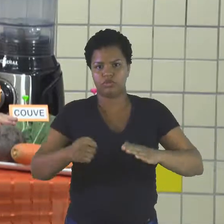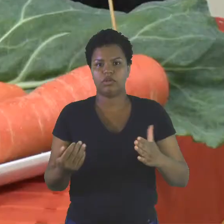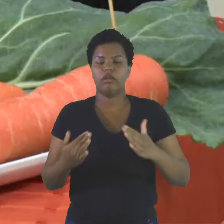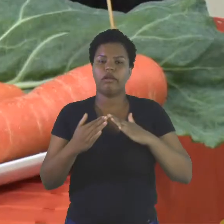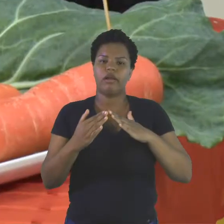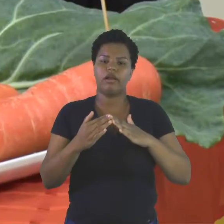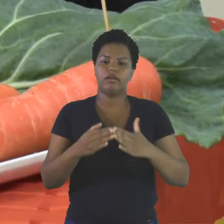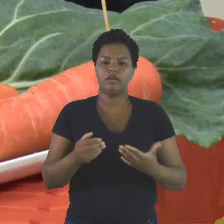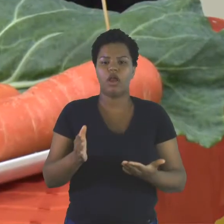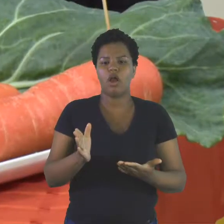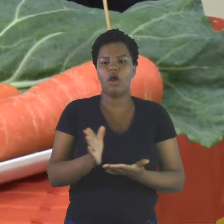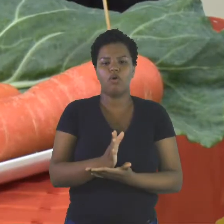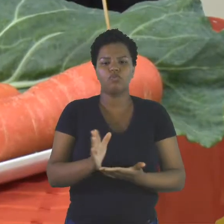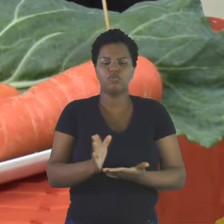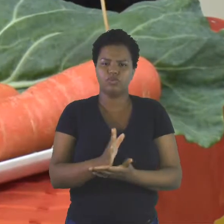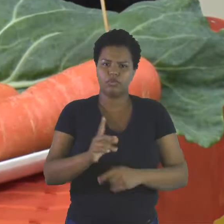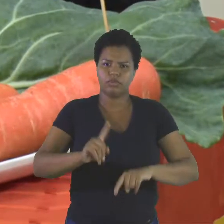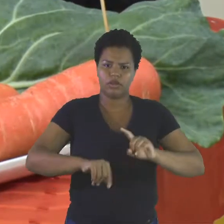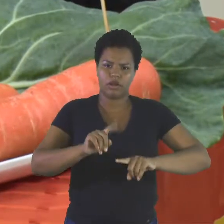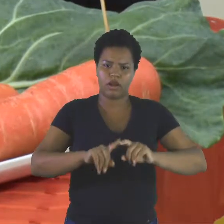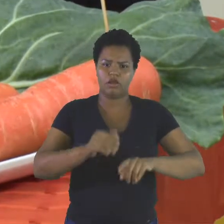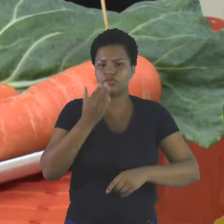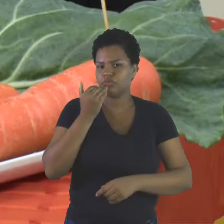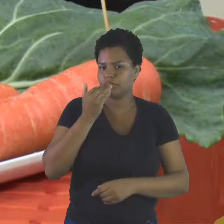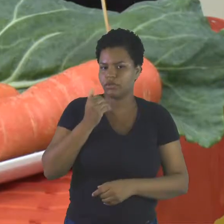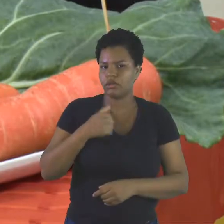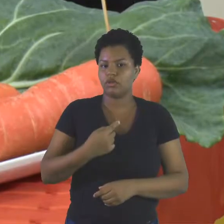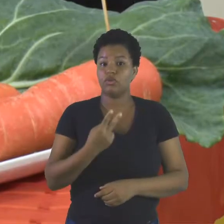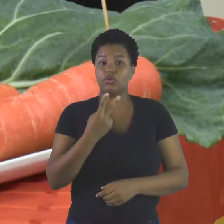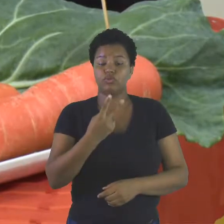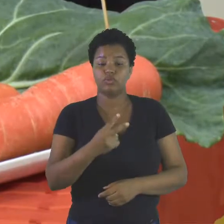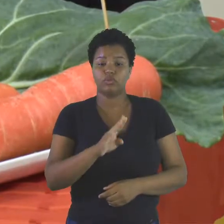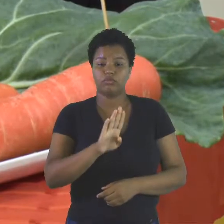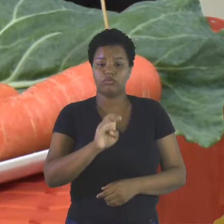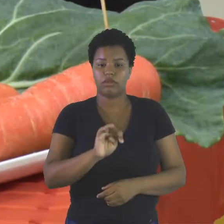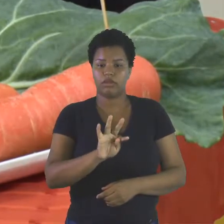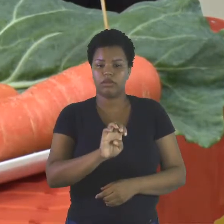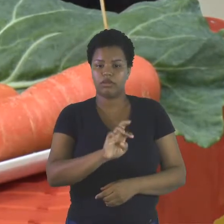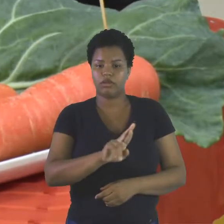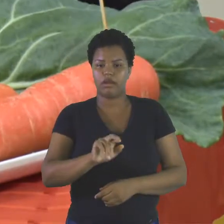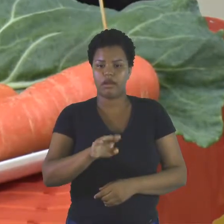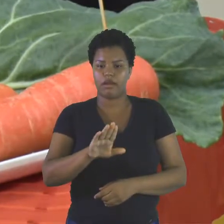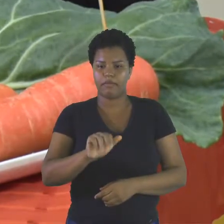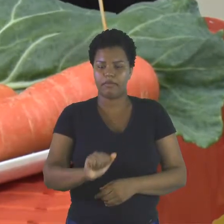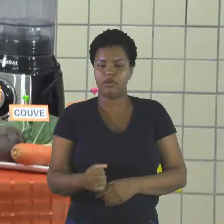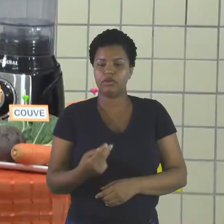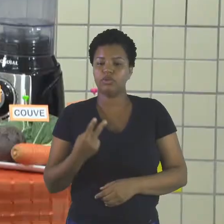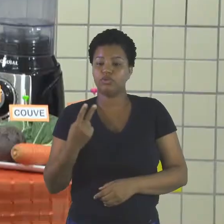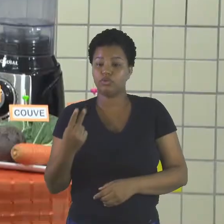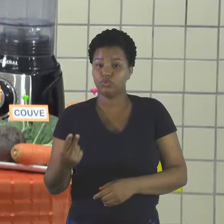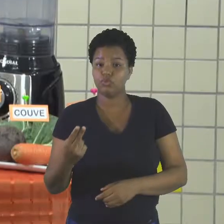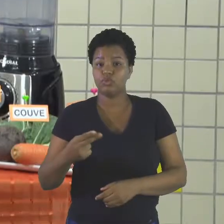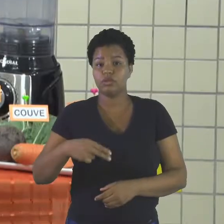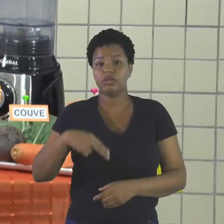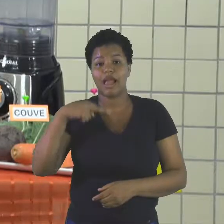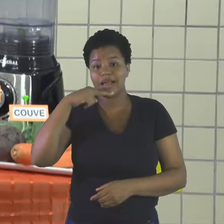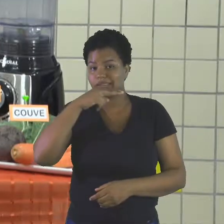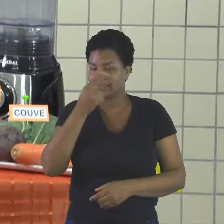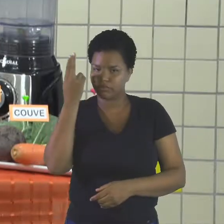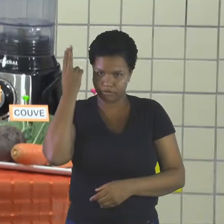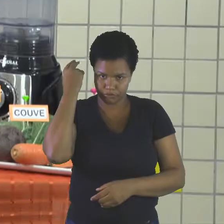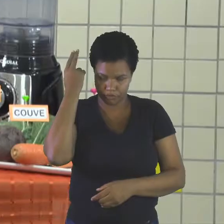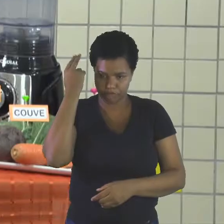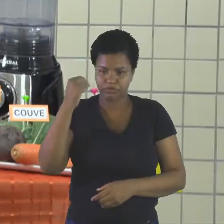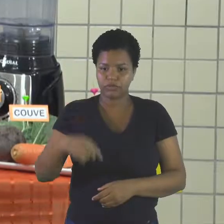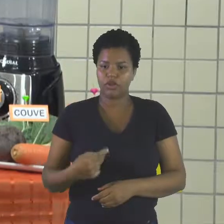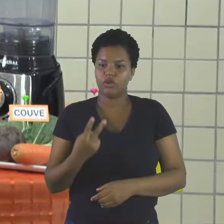né olha só beterraba duas beterrabas duas cenouras e duas folhas de couve uma